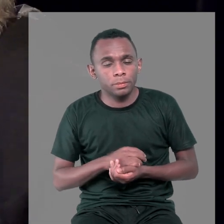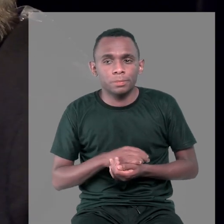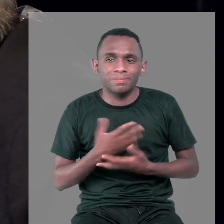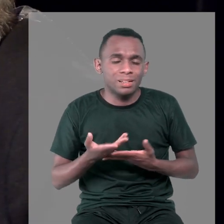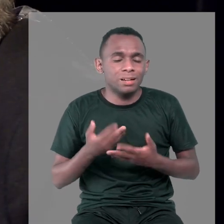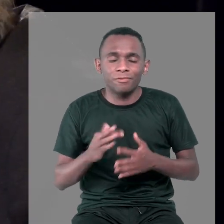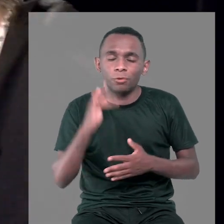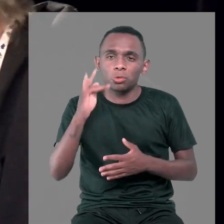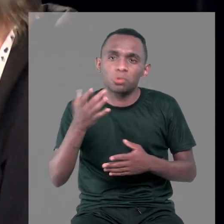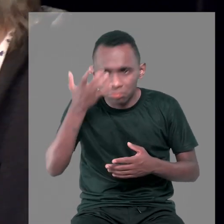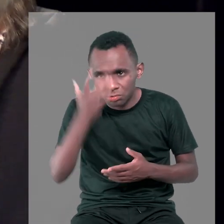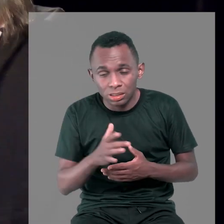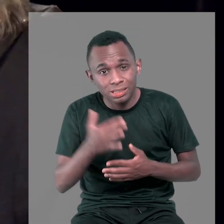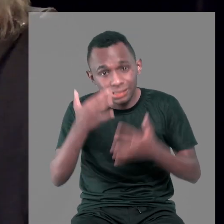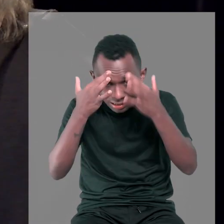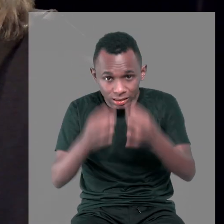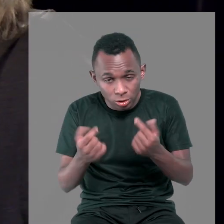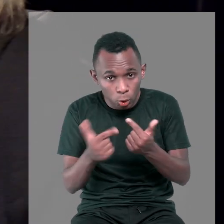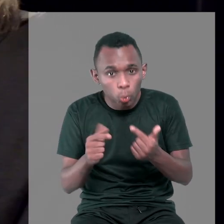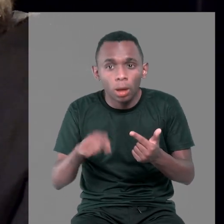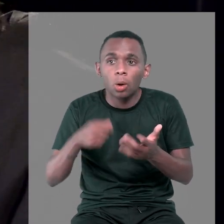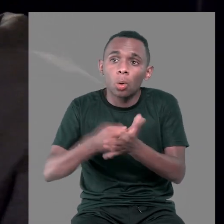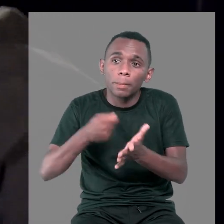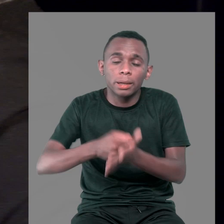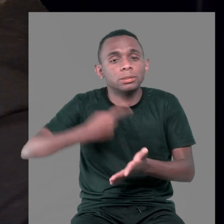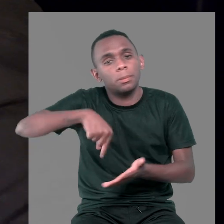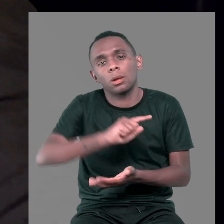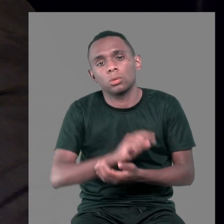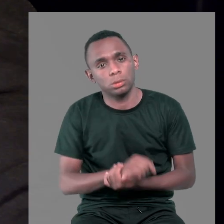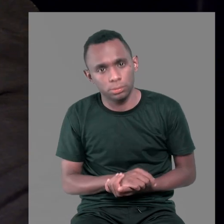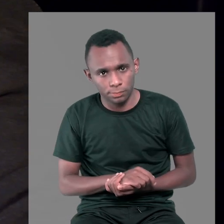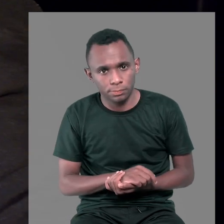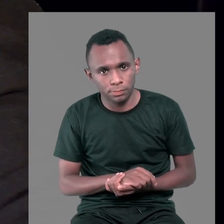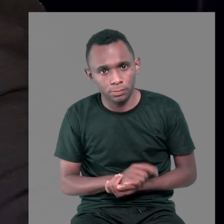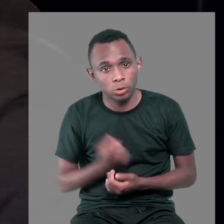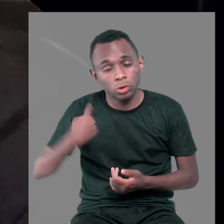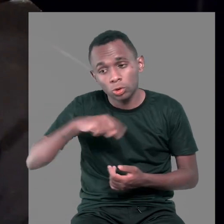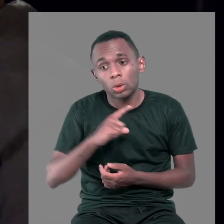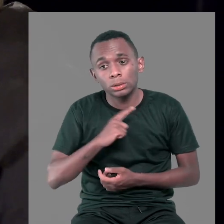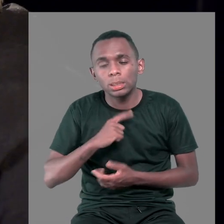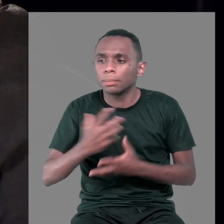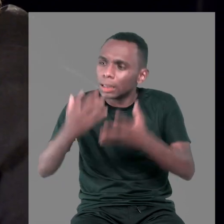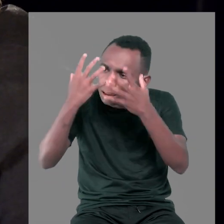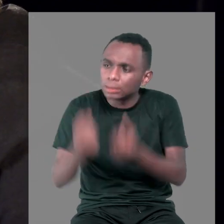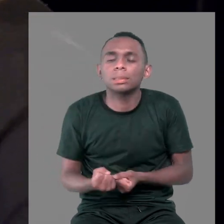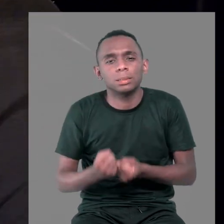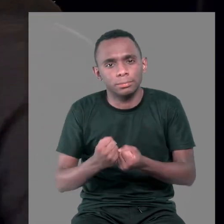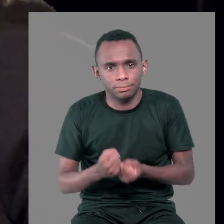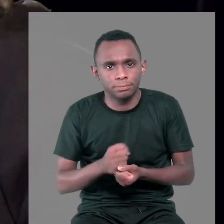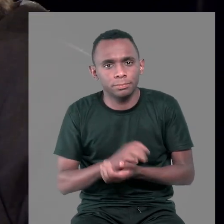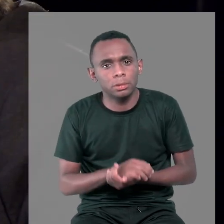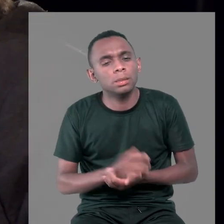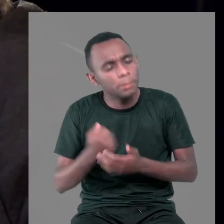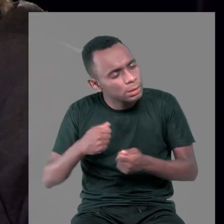essa indeterminação. E há modos, então, de lidar com isso. Aí voltamos novamente. O poder